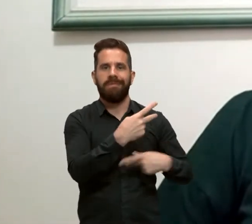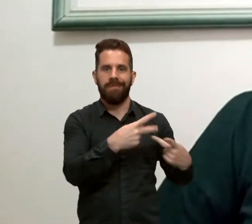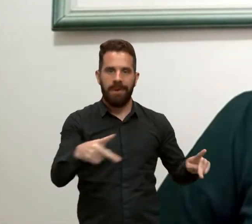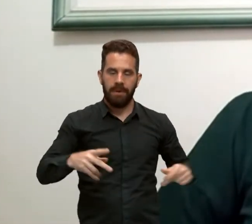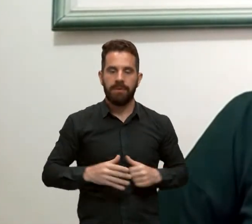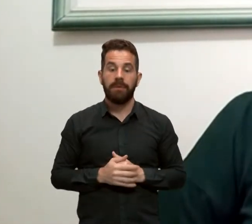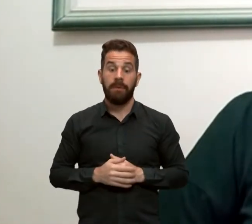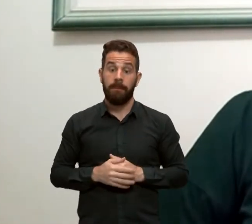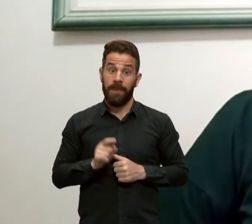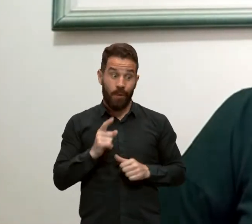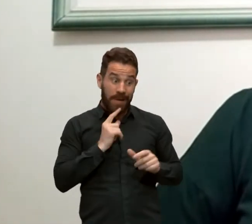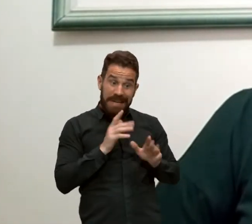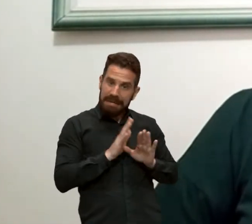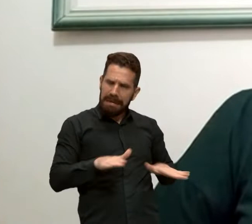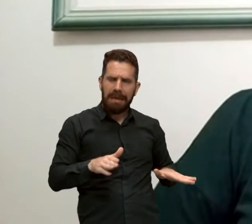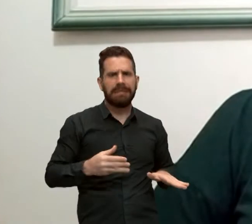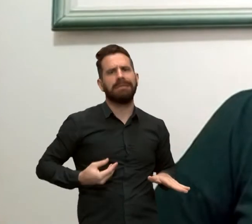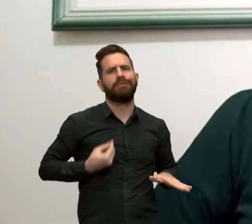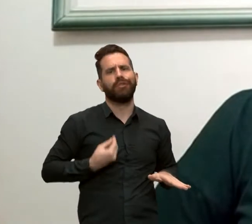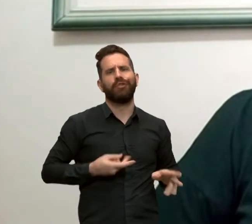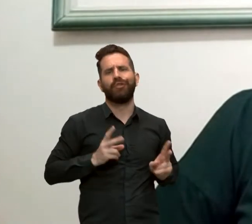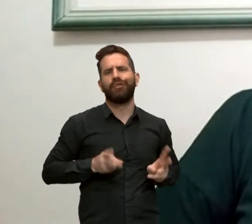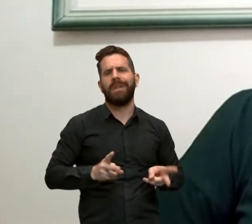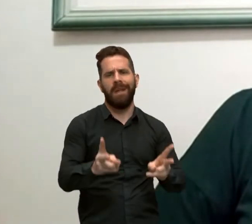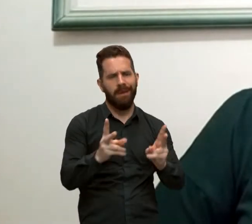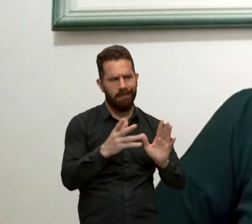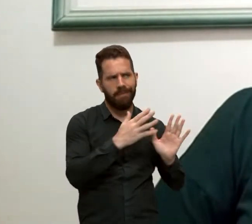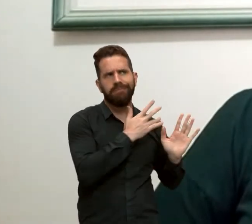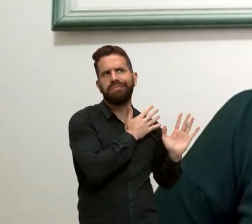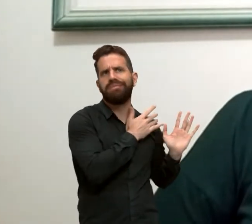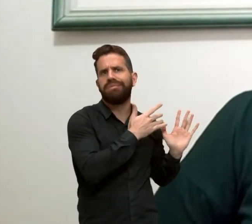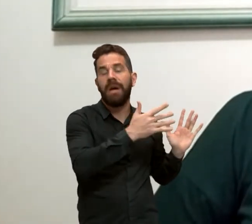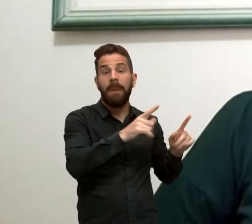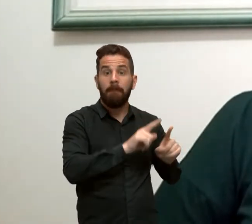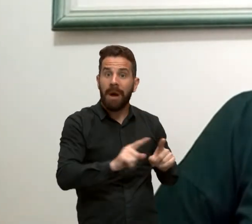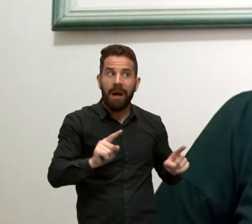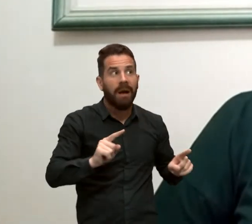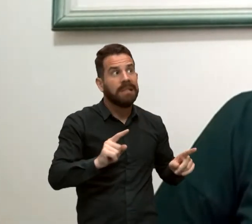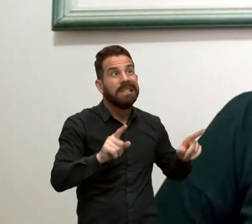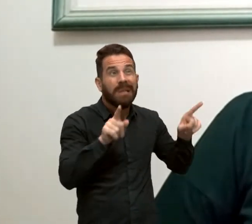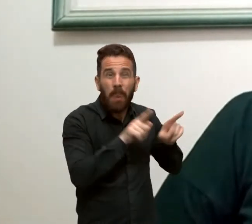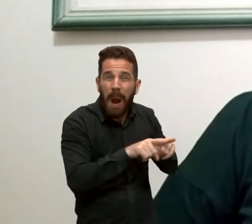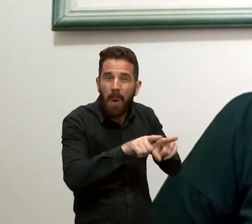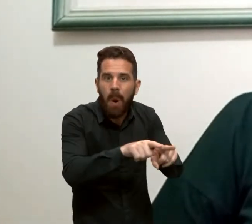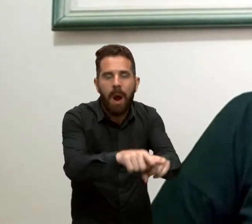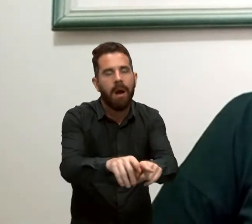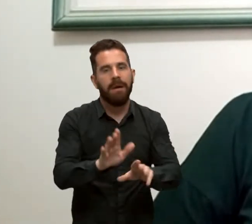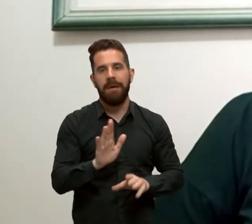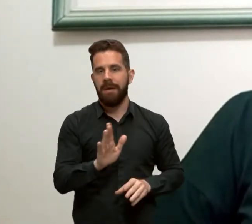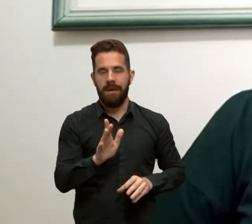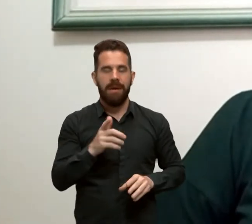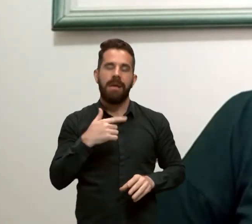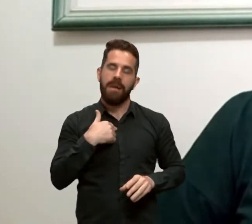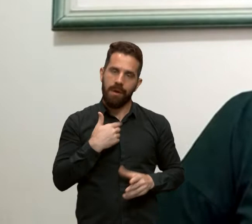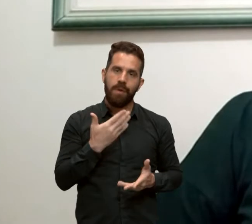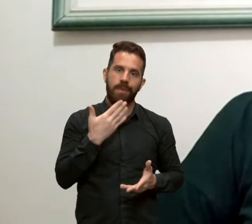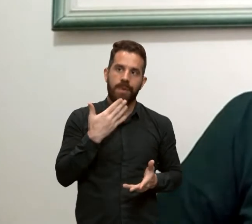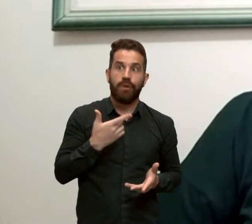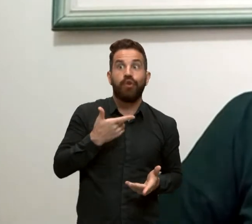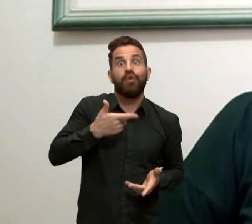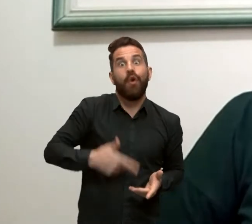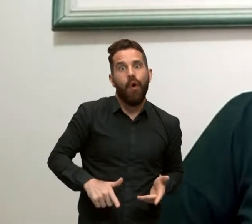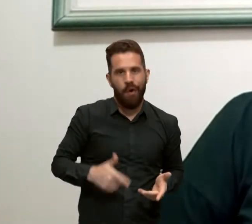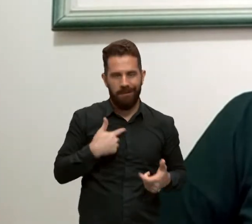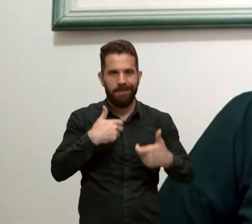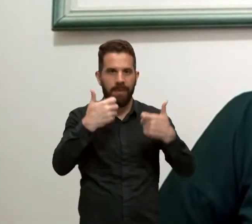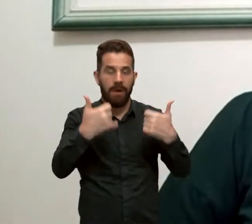sempre existiram, mas não há uma única universal infância. Isso eu faço questão de reafirmar aqui, pois são